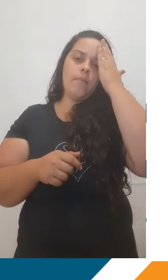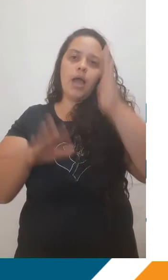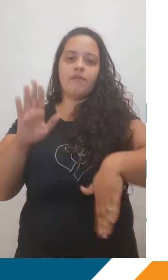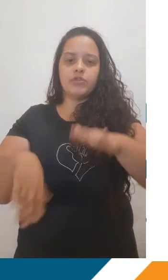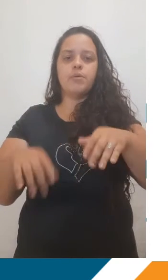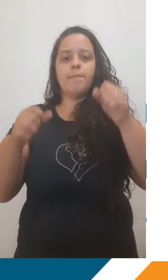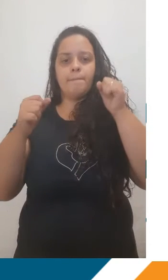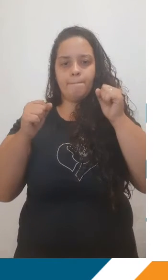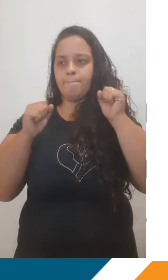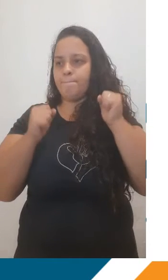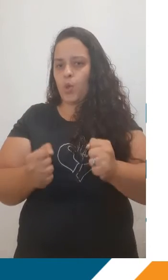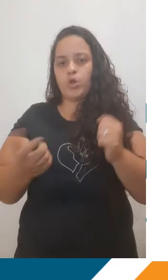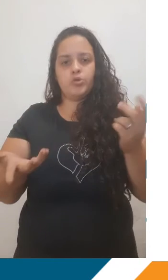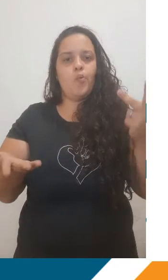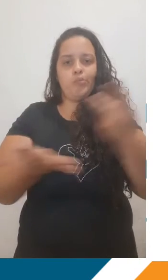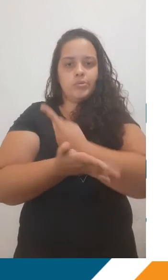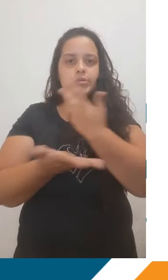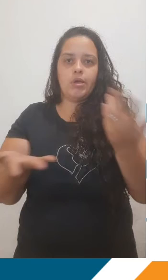pode surgir muitas